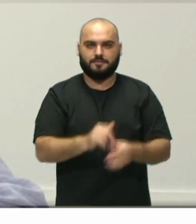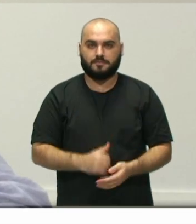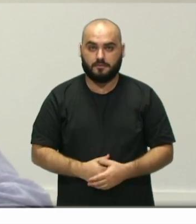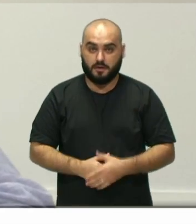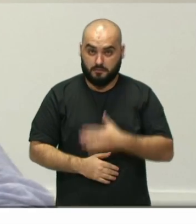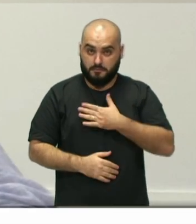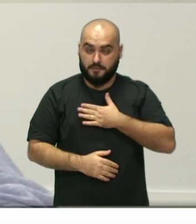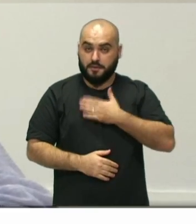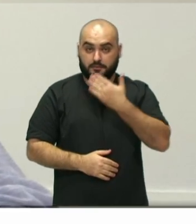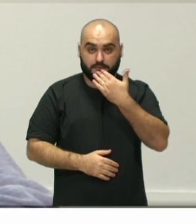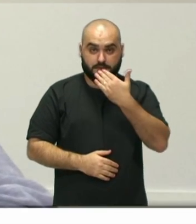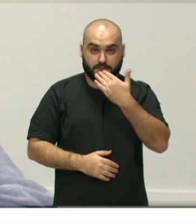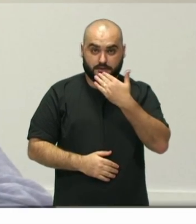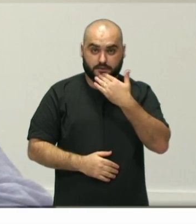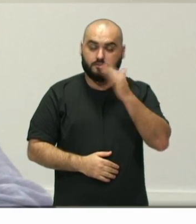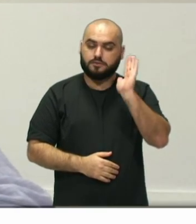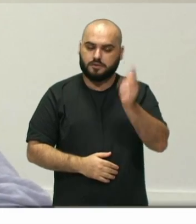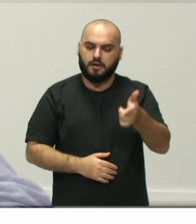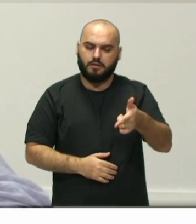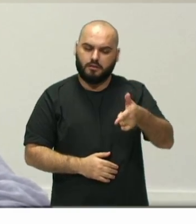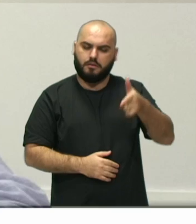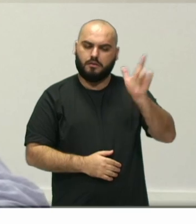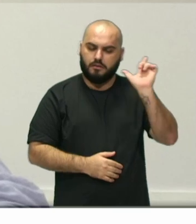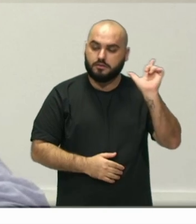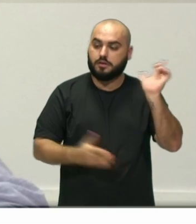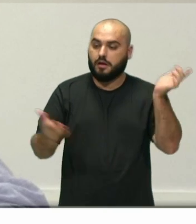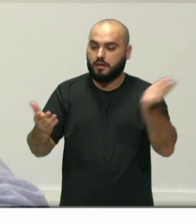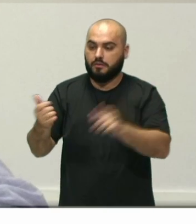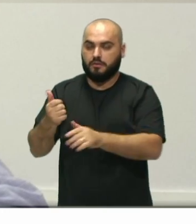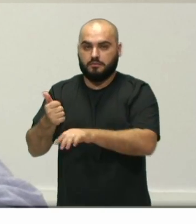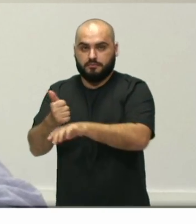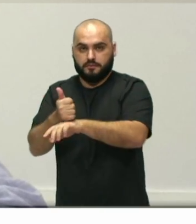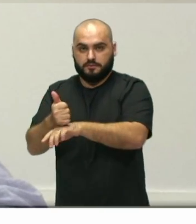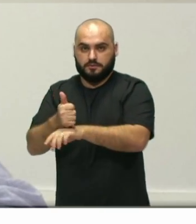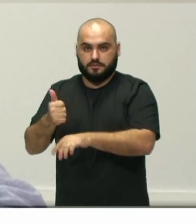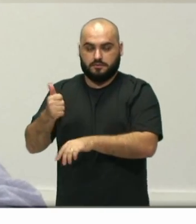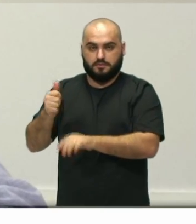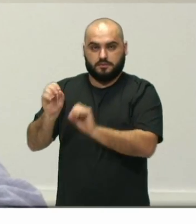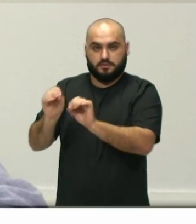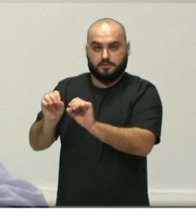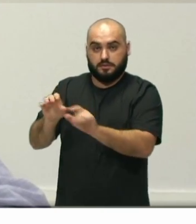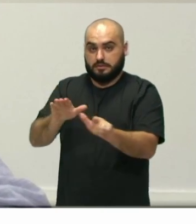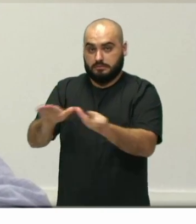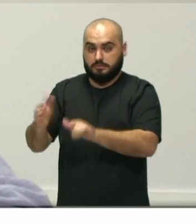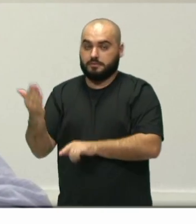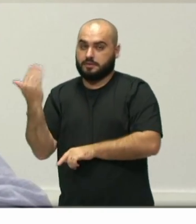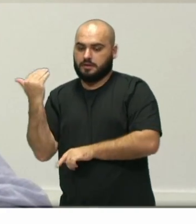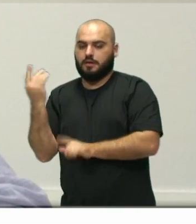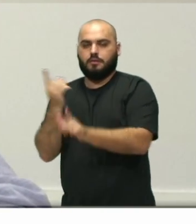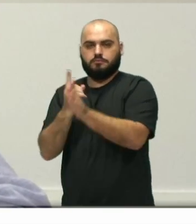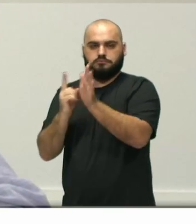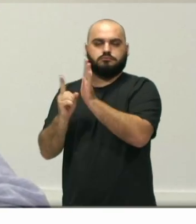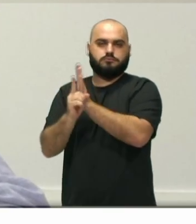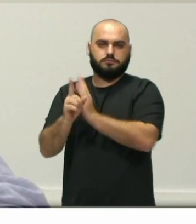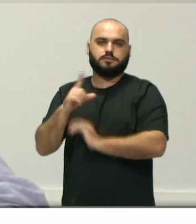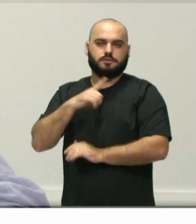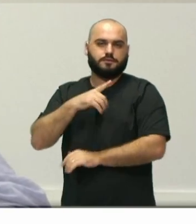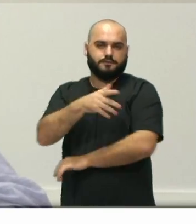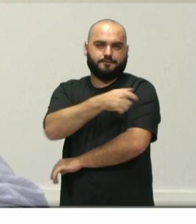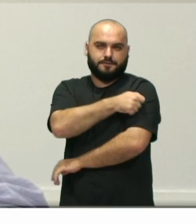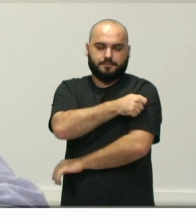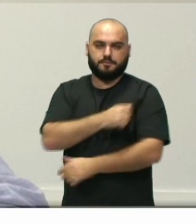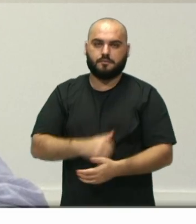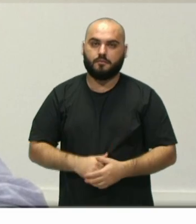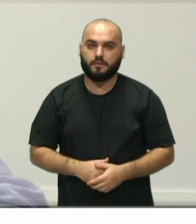até antes do Ministério da Saúde colocar os profissionais de educação como prioridade, que foi colocado na semana passada. Então, sem dúvida, assim que